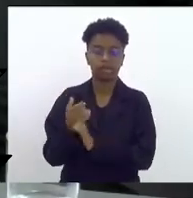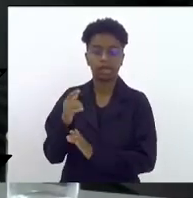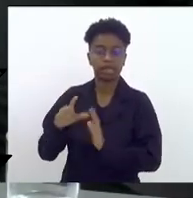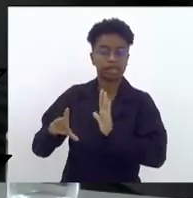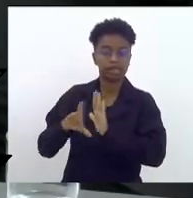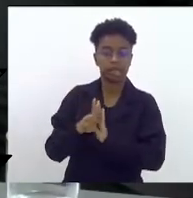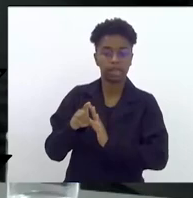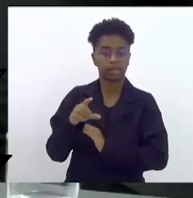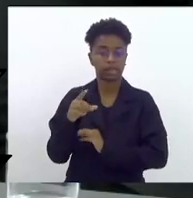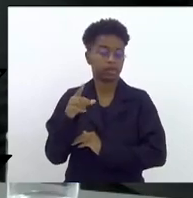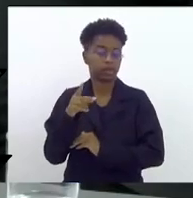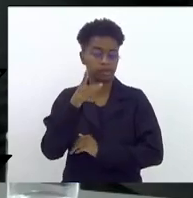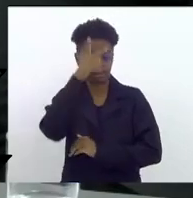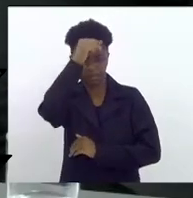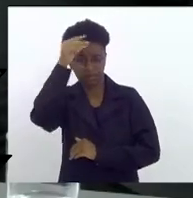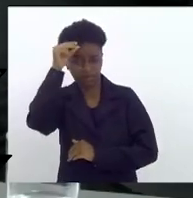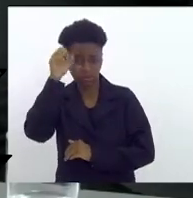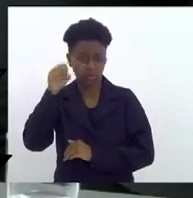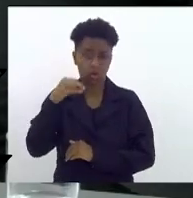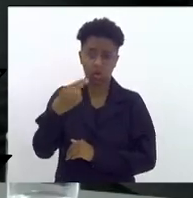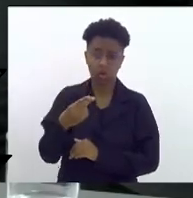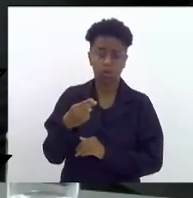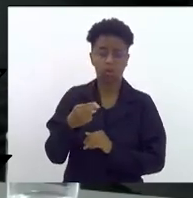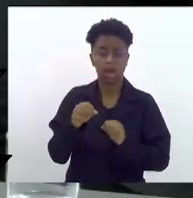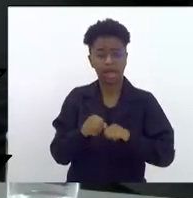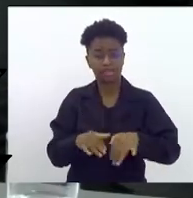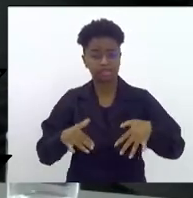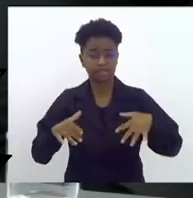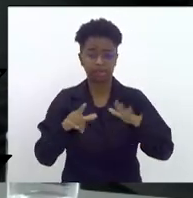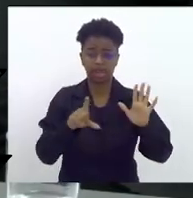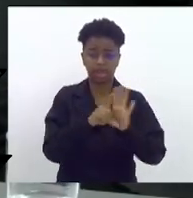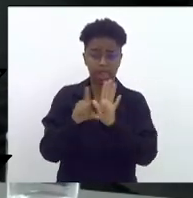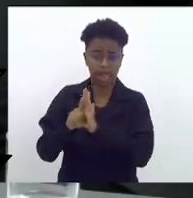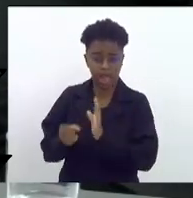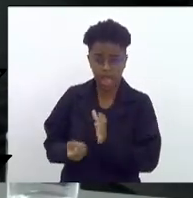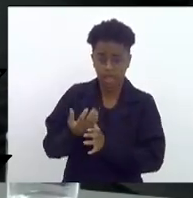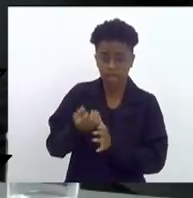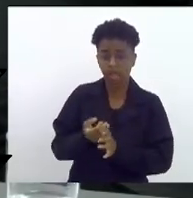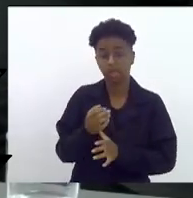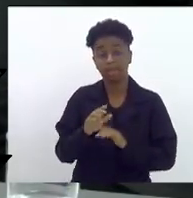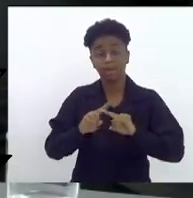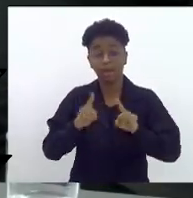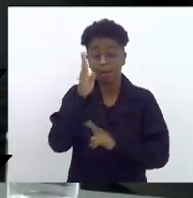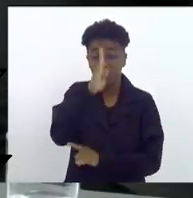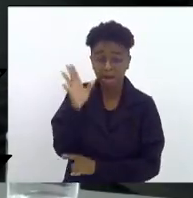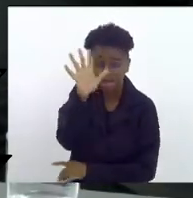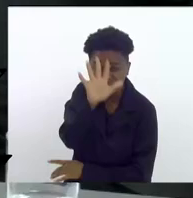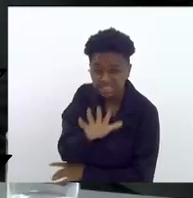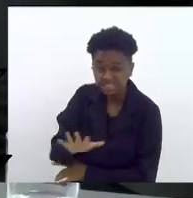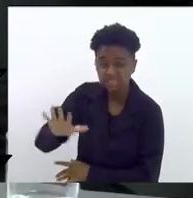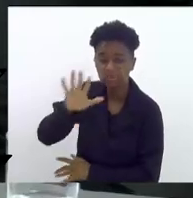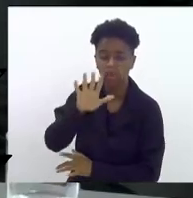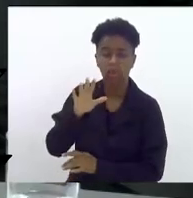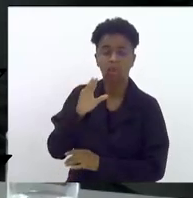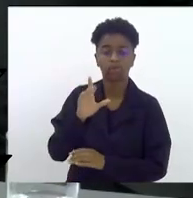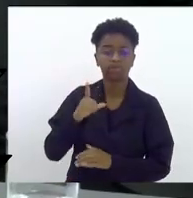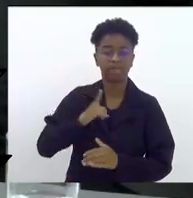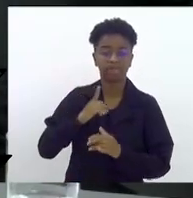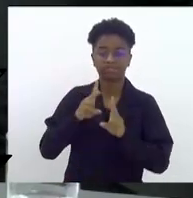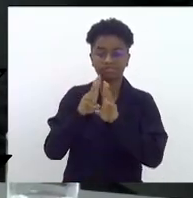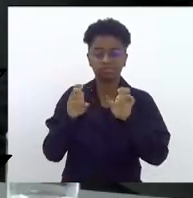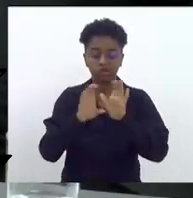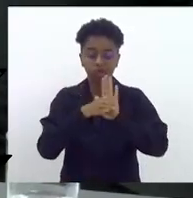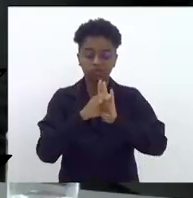Municipal assembleias legislativas pelo Brasil inteiro este conceito que é o patrimônio